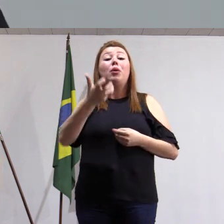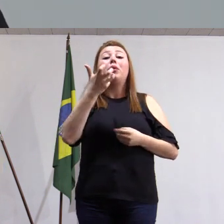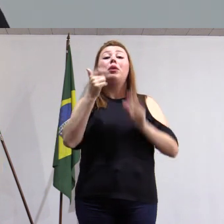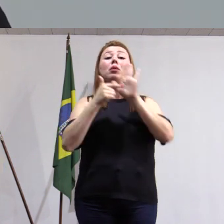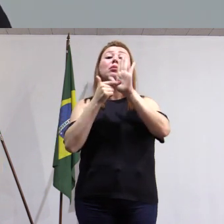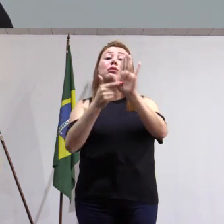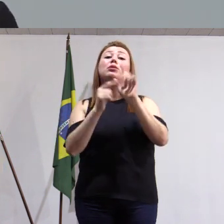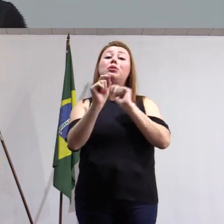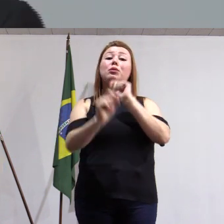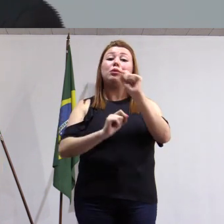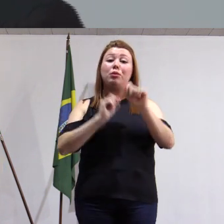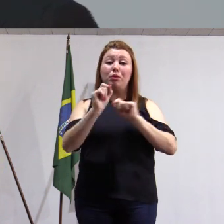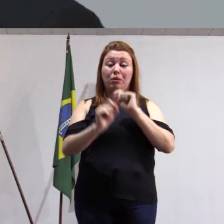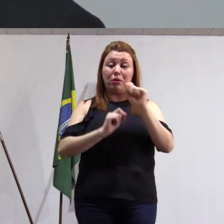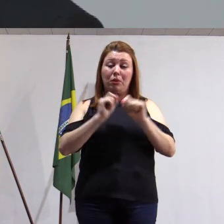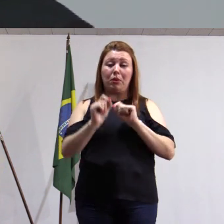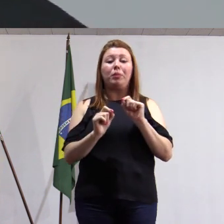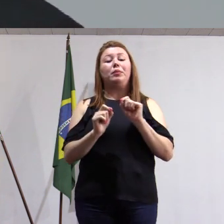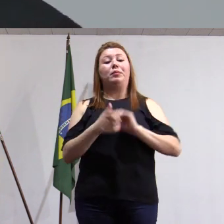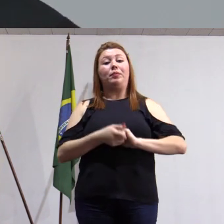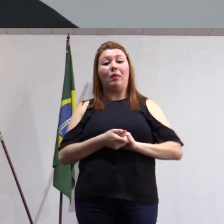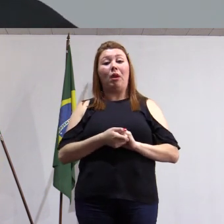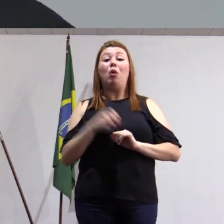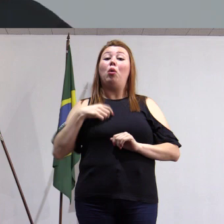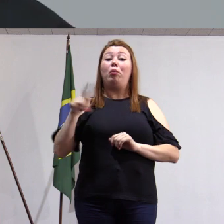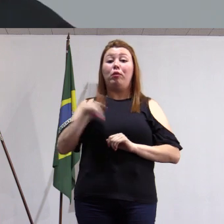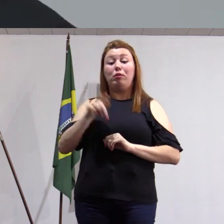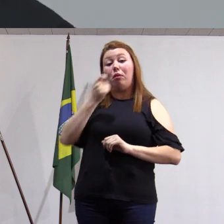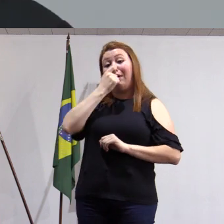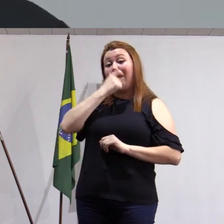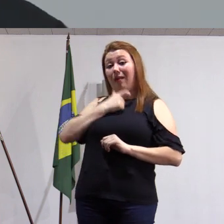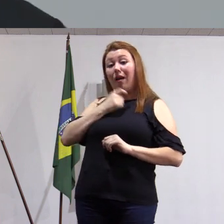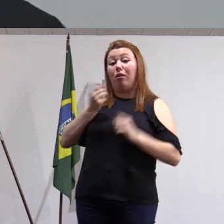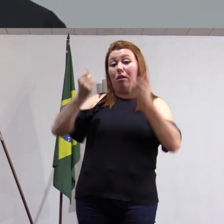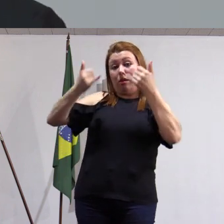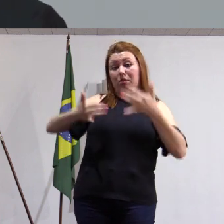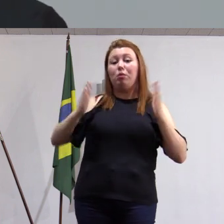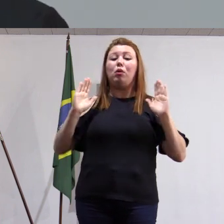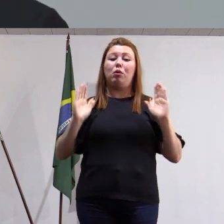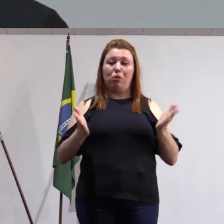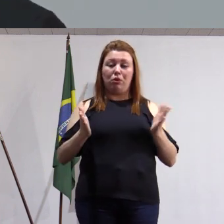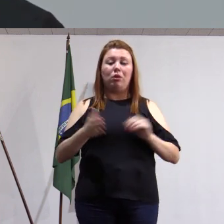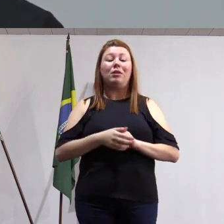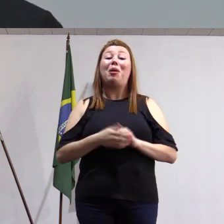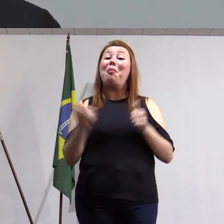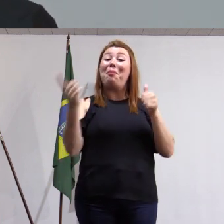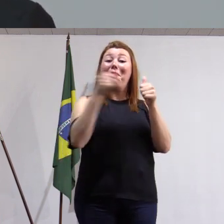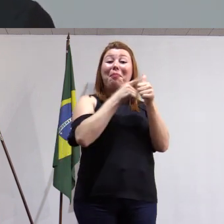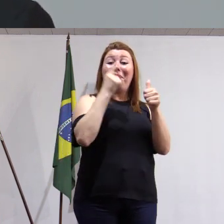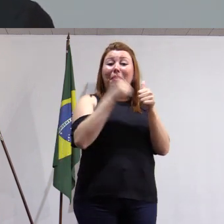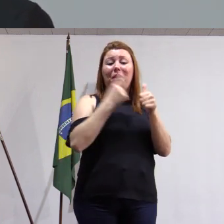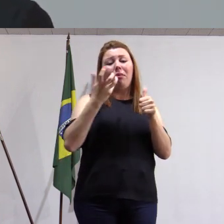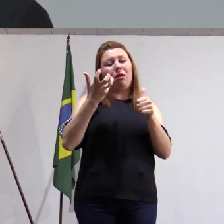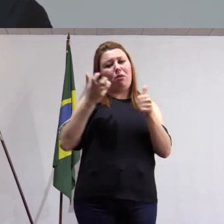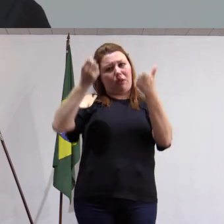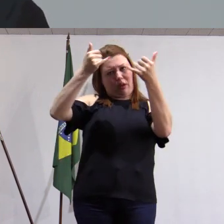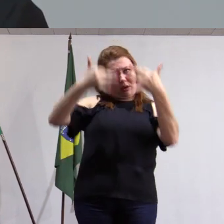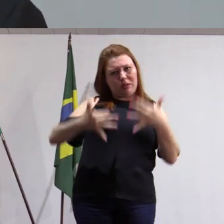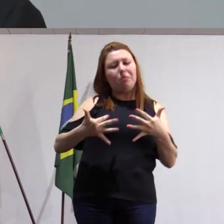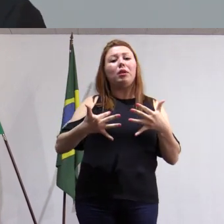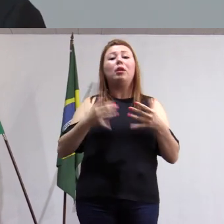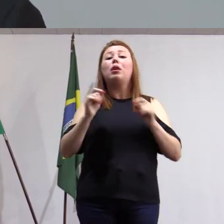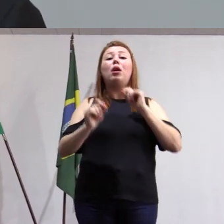Ilustrar para a gente algumas coisas que o professor Ricardo falou. Tá? Então, a primeira coisa que eu queria tratar